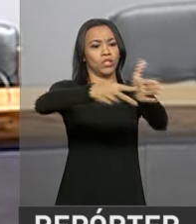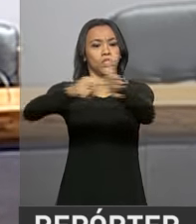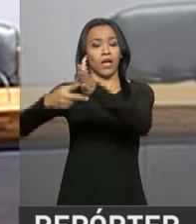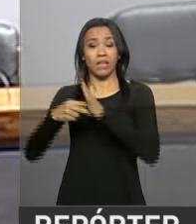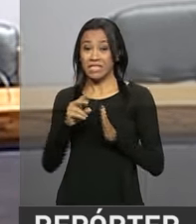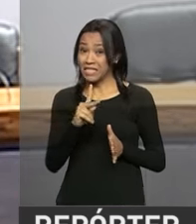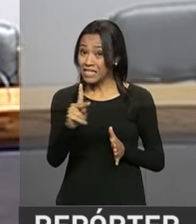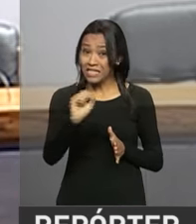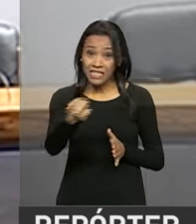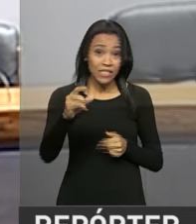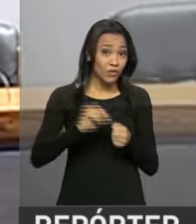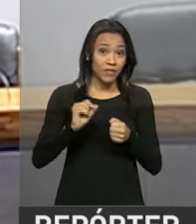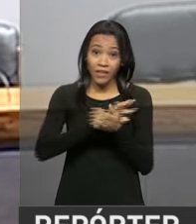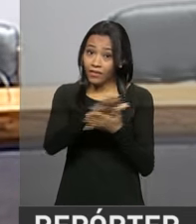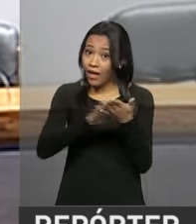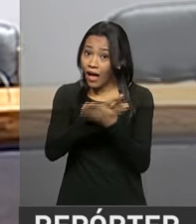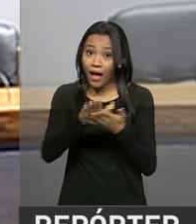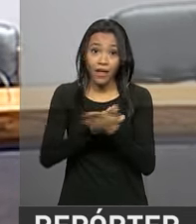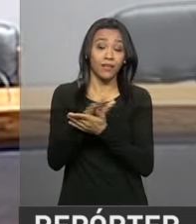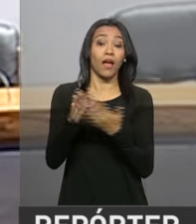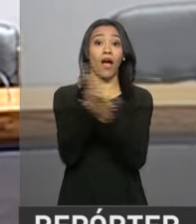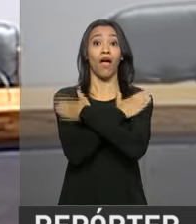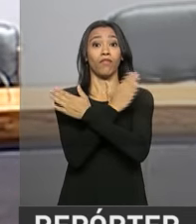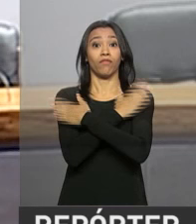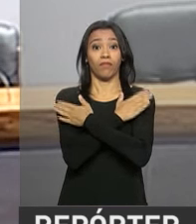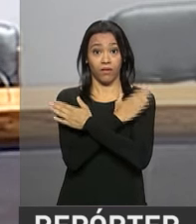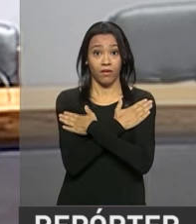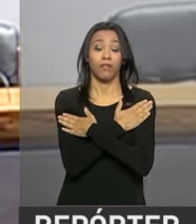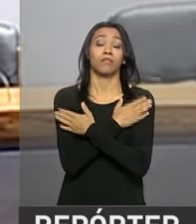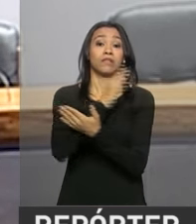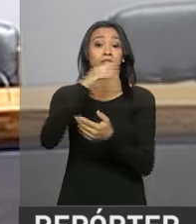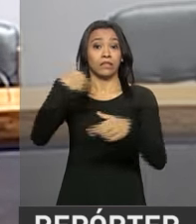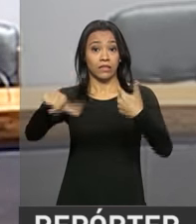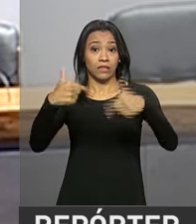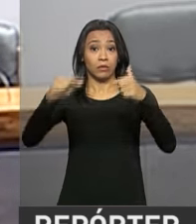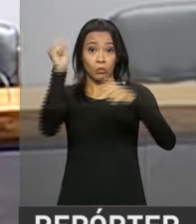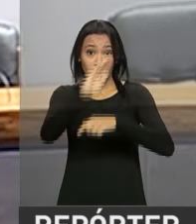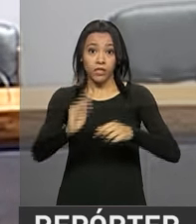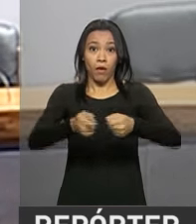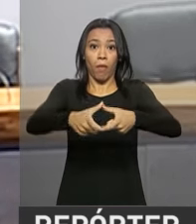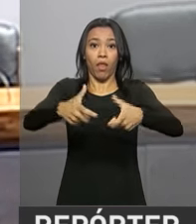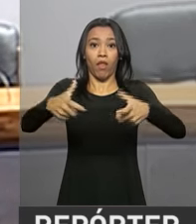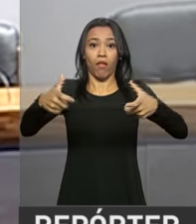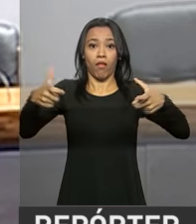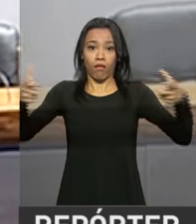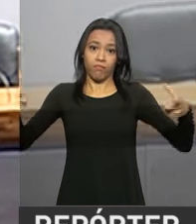o desemprego no país pode chegar a 14% ao ano ou até mais. Veja.